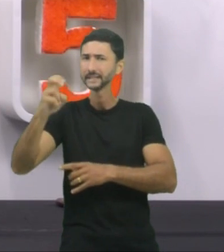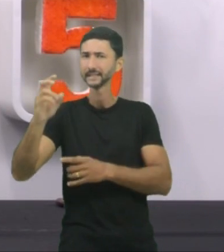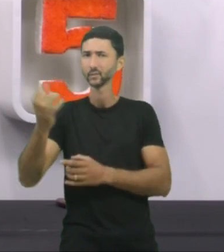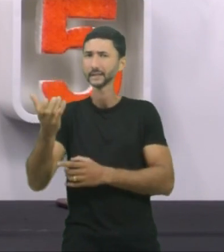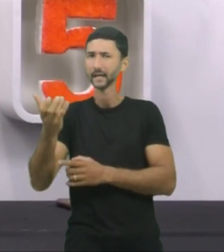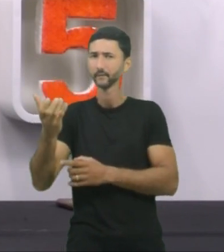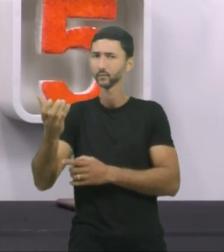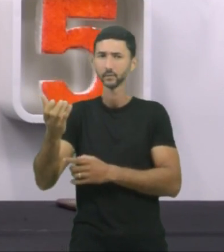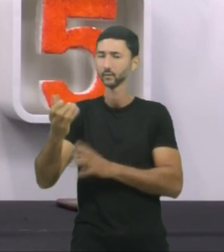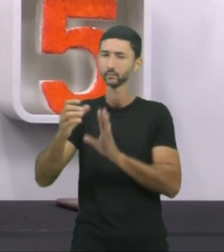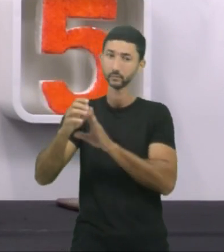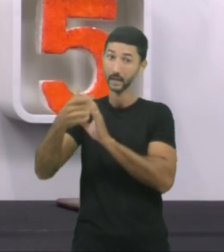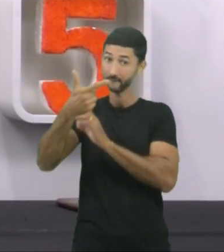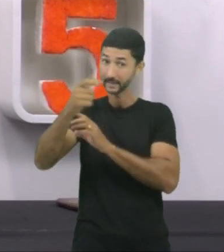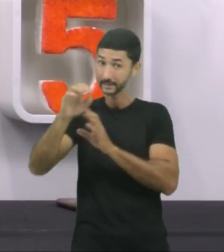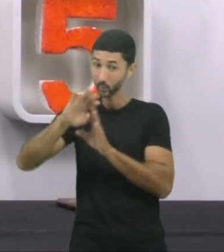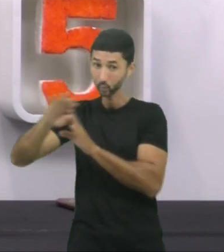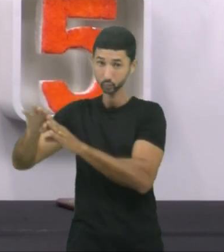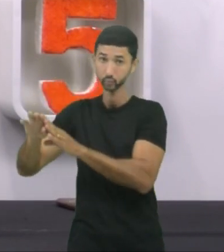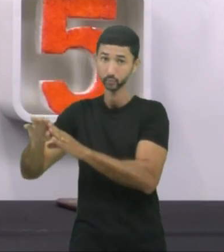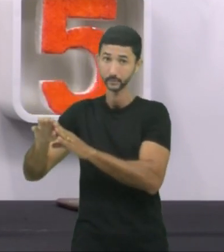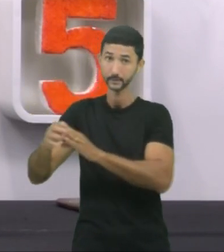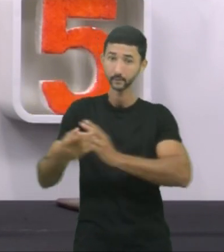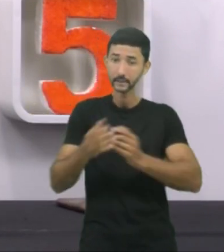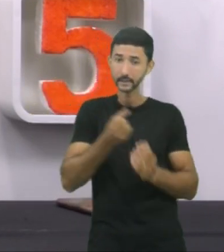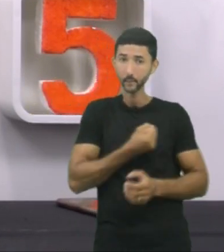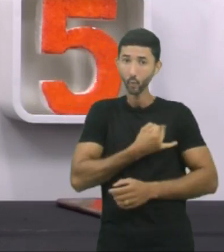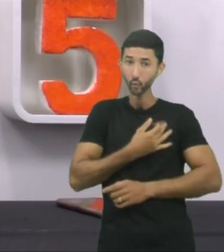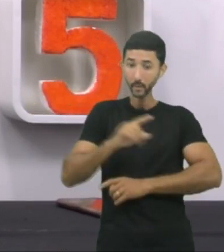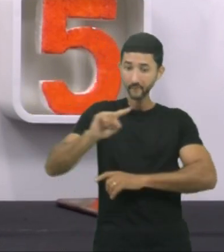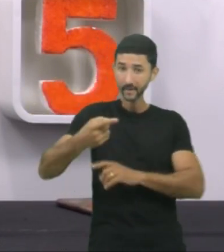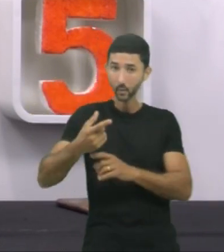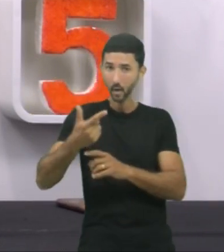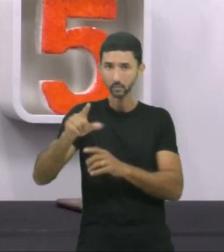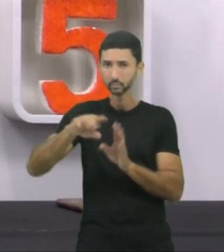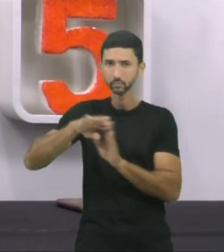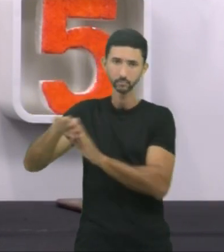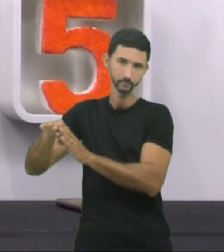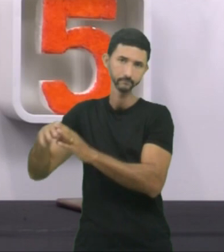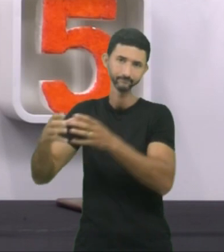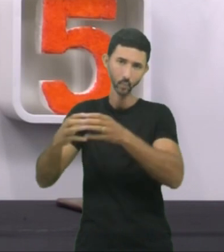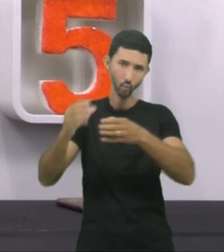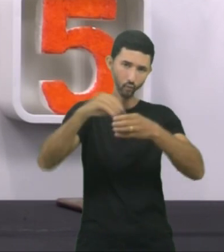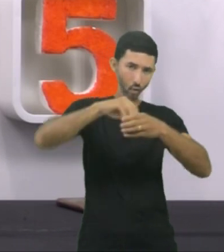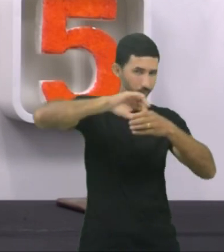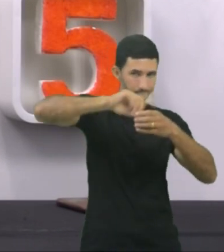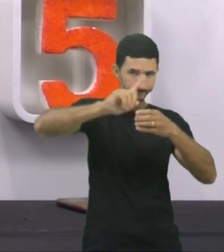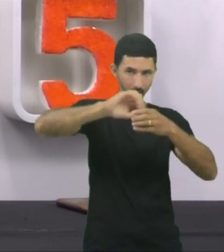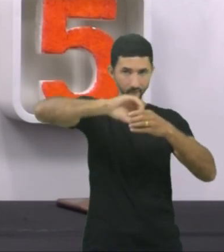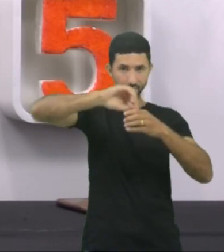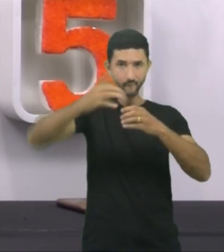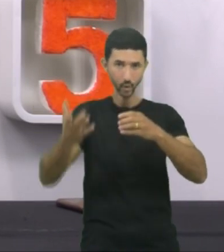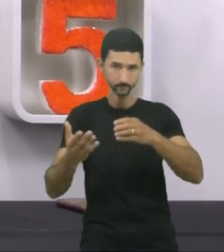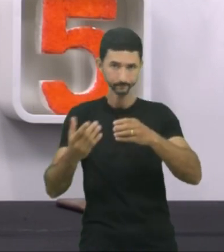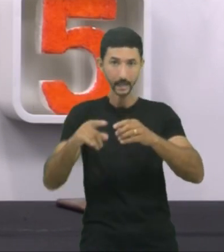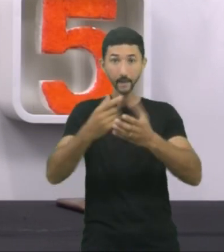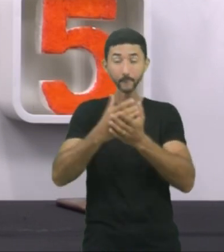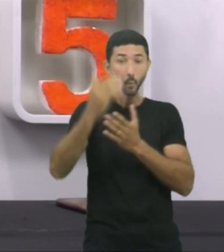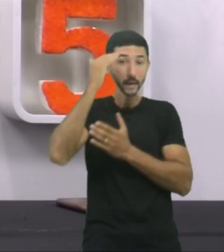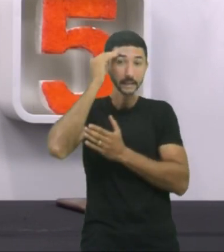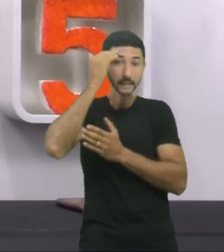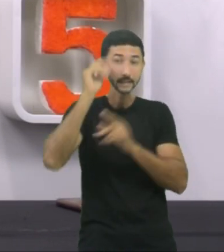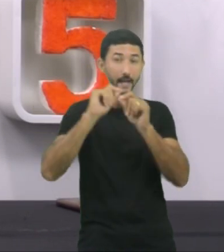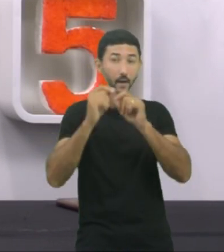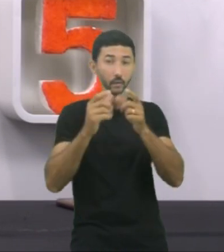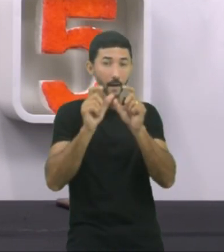R$4,25? Não é inteiro. Então, os números que têm vírgula, eles não são inteiros. Tá? É só para que você comece a compreender que